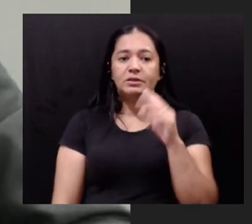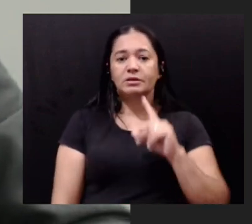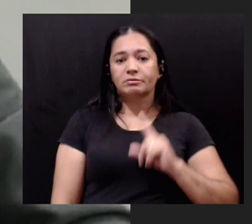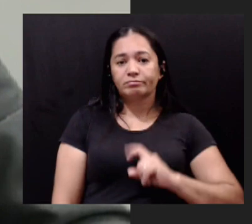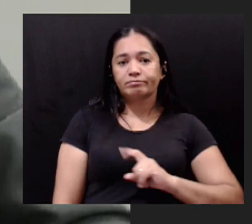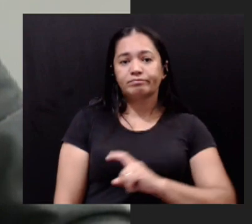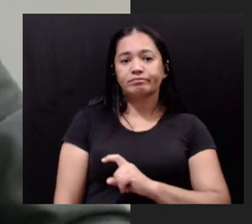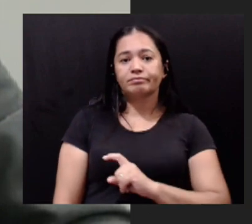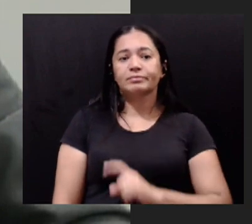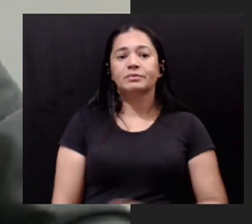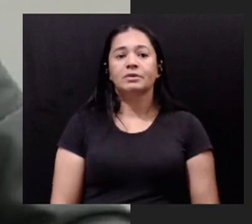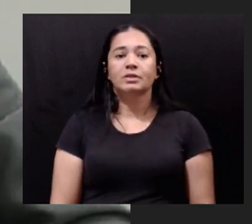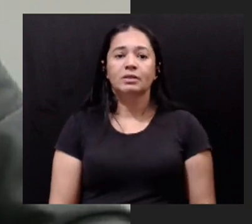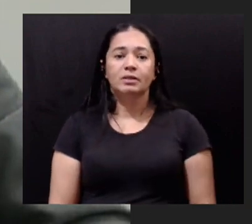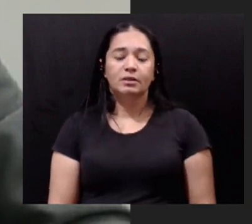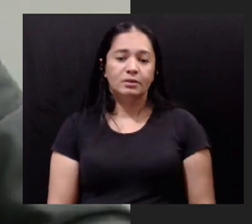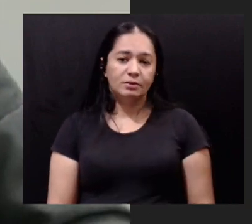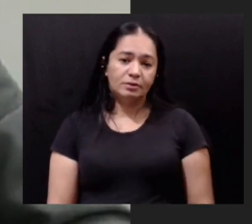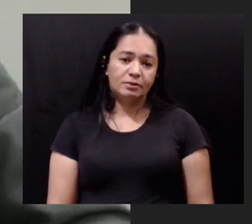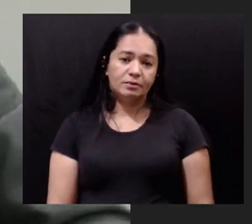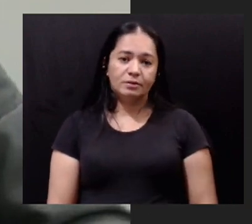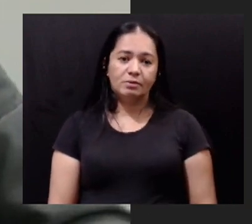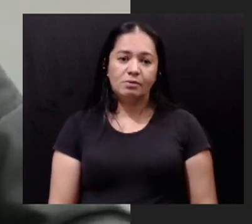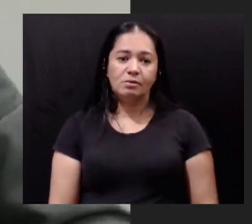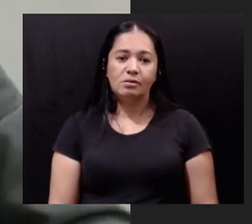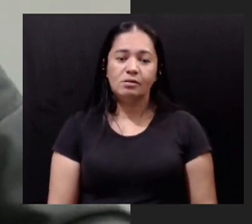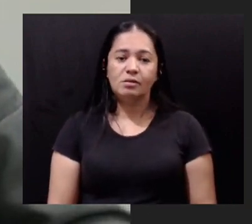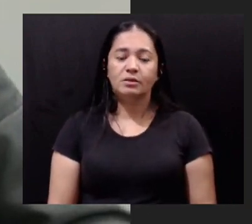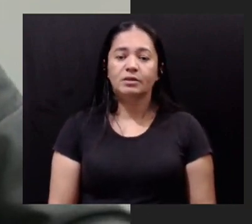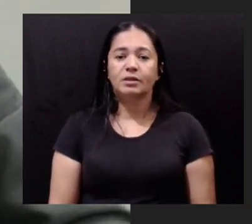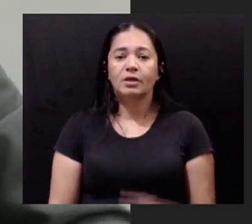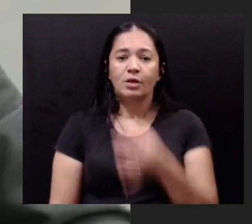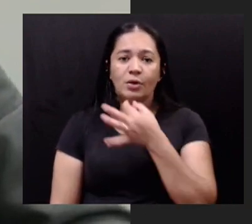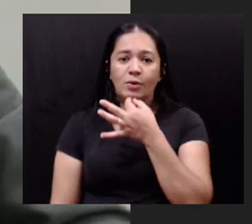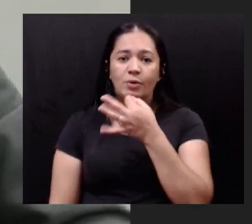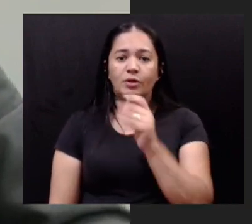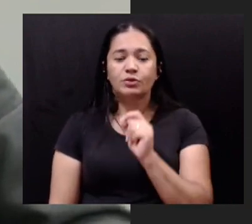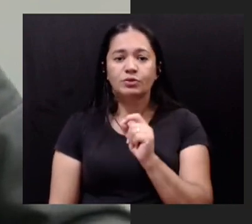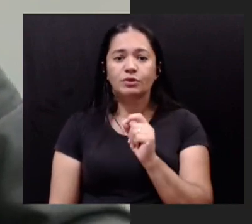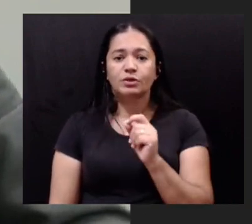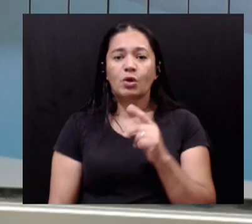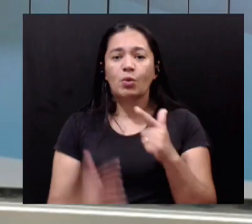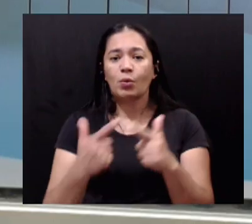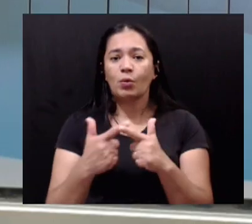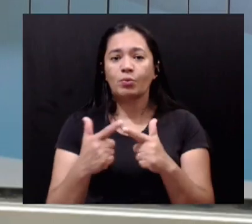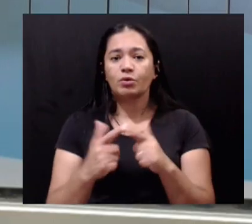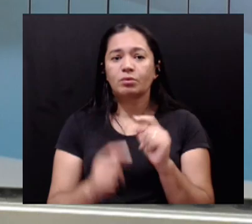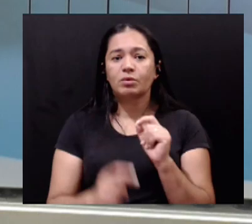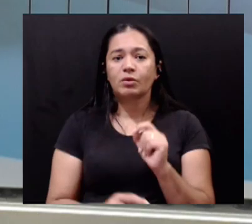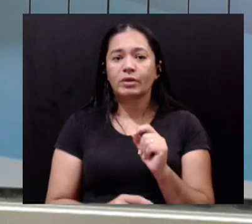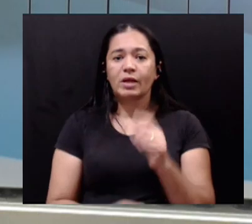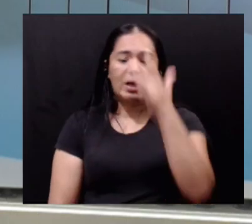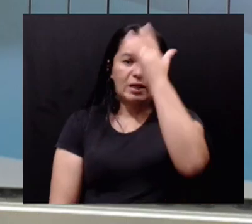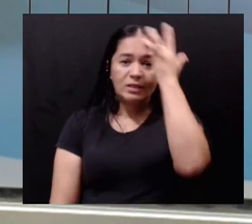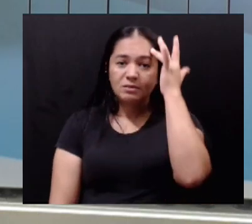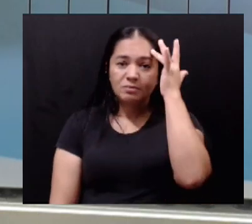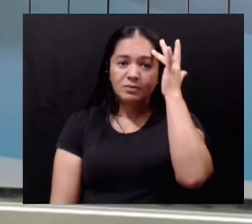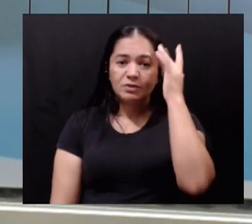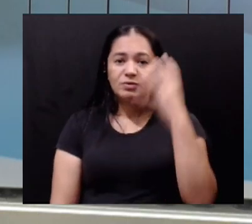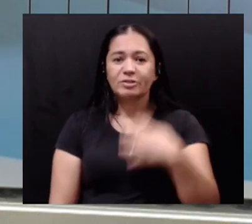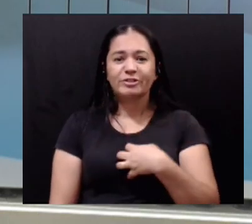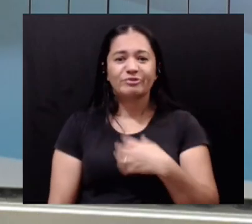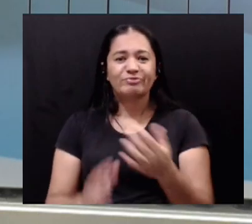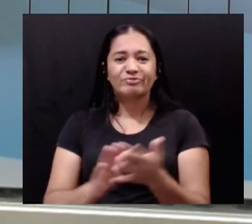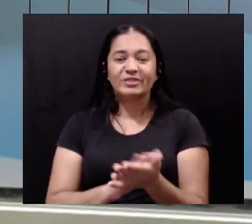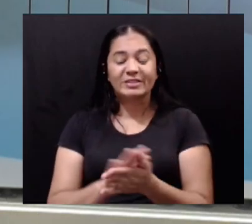fezes. Doutor, acho que o grande problema aí são as pessoas que não têm sintoma, né? Que não